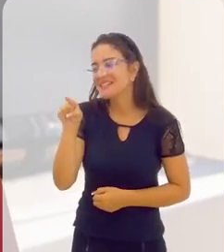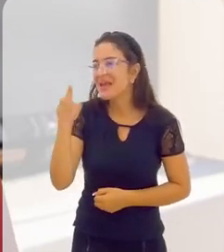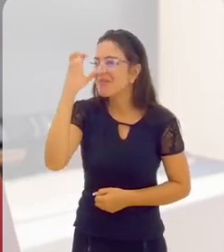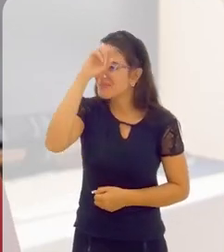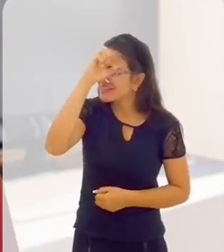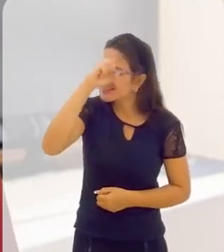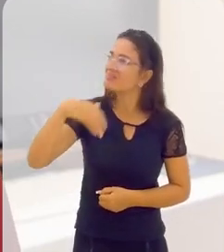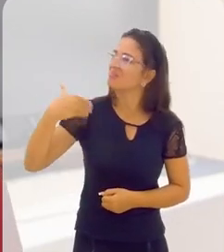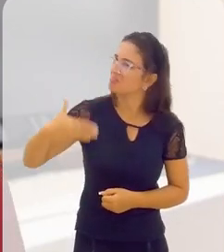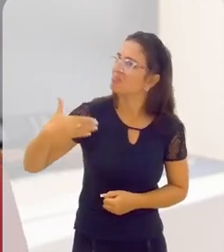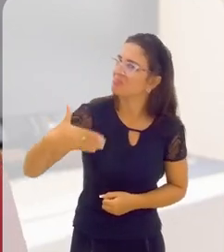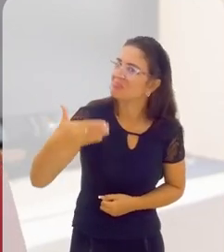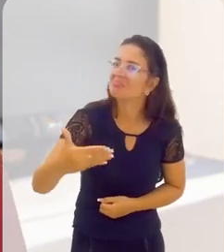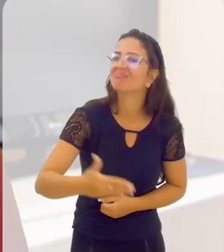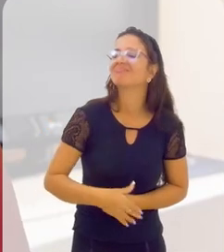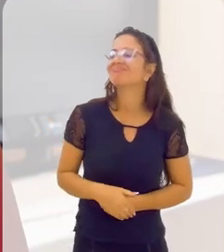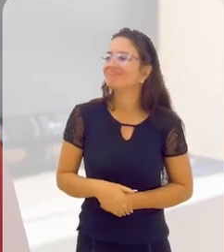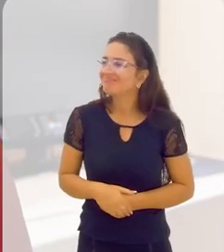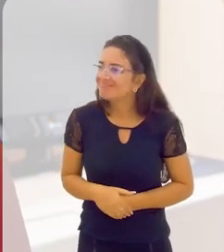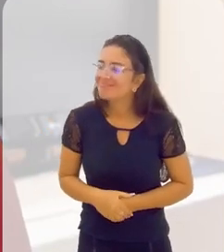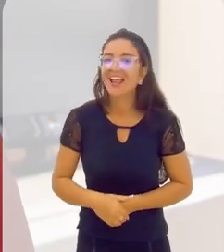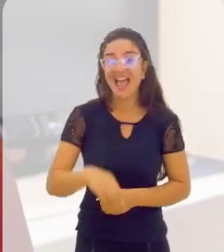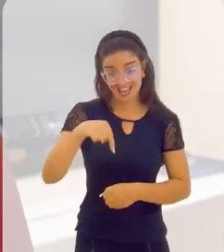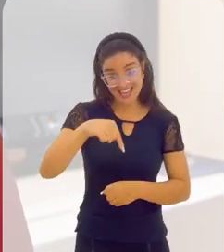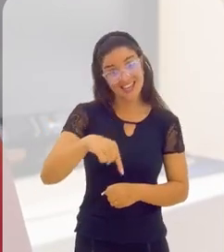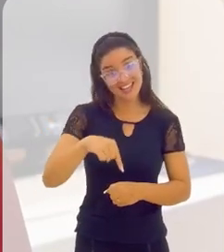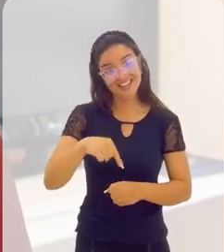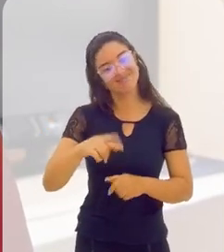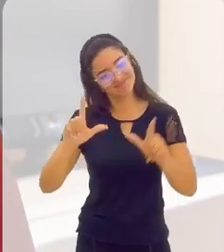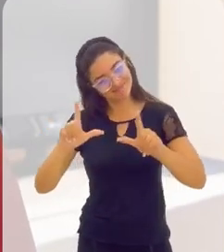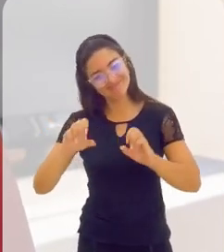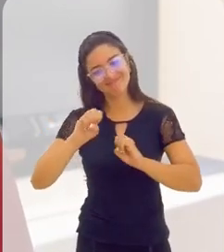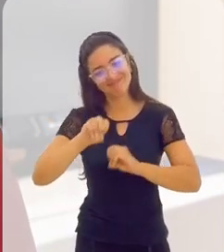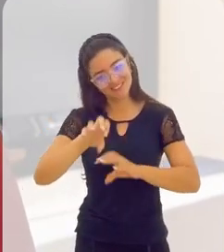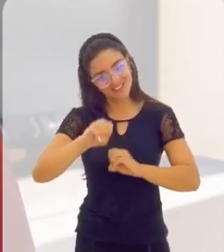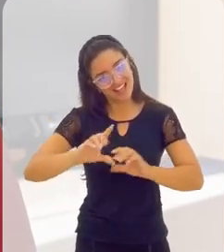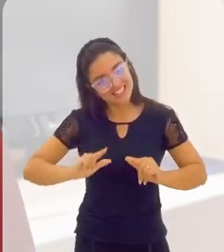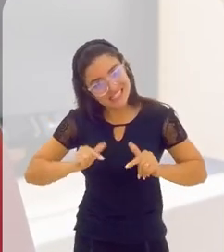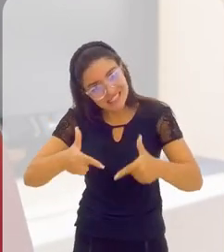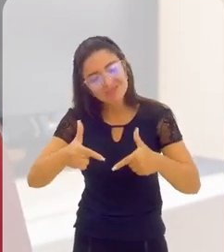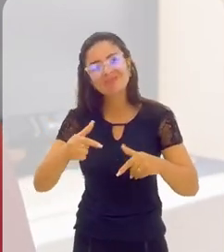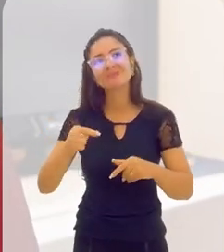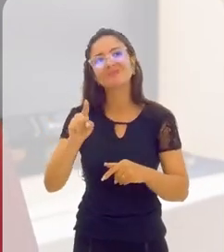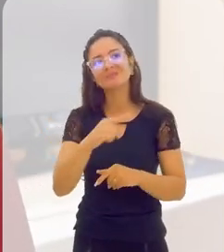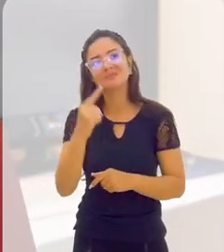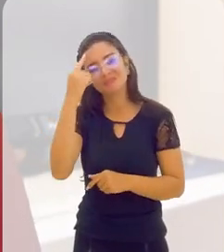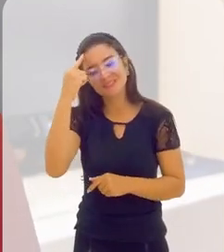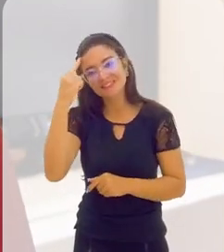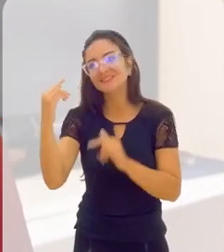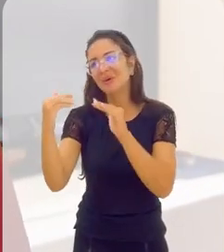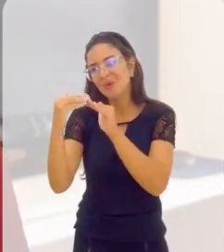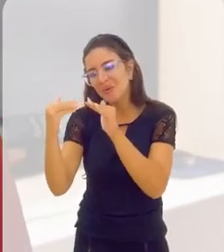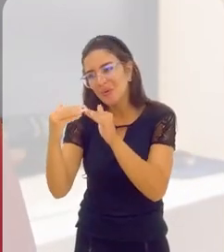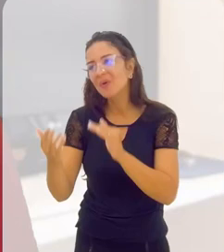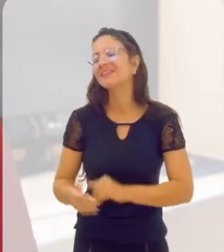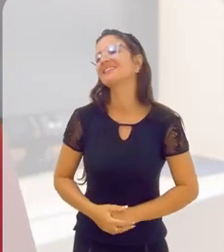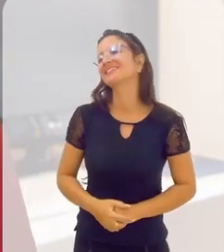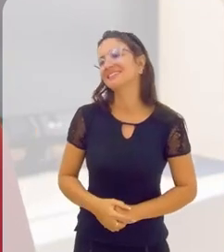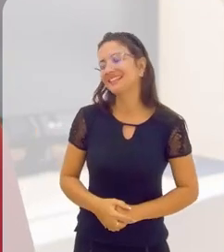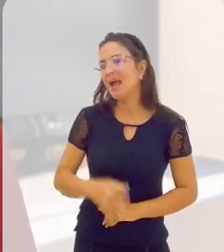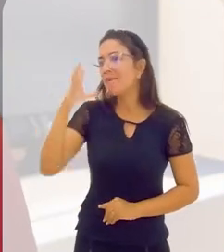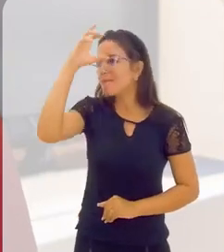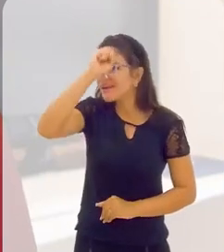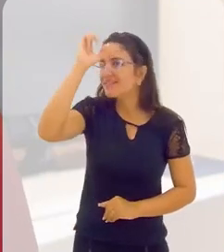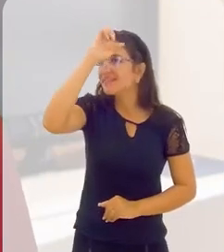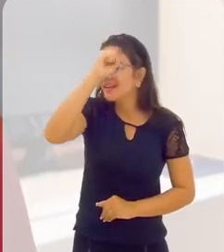continua aprendendo e é nisso que a educação acredita que esse programa acredita que a gente está sempre aprendendo e a gente está sempre